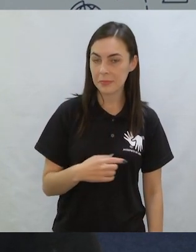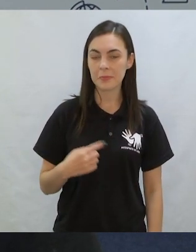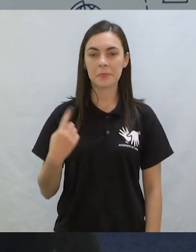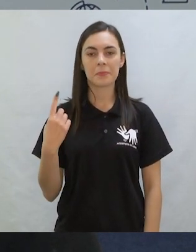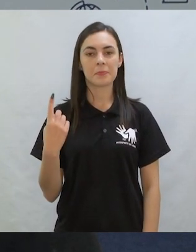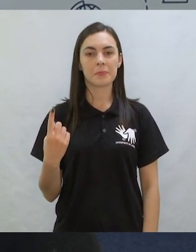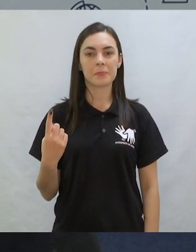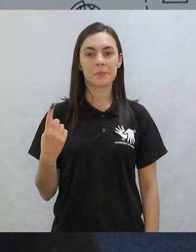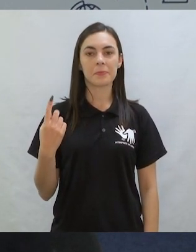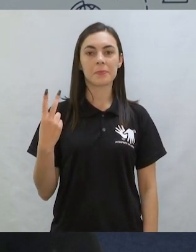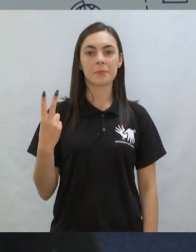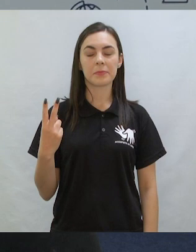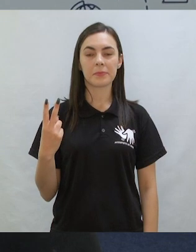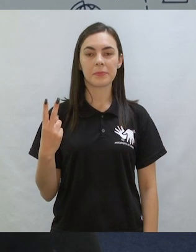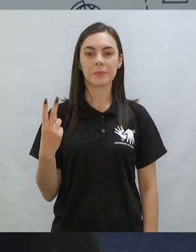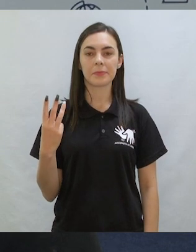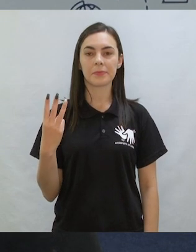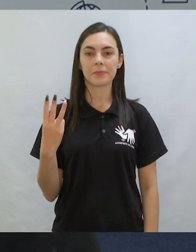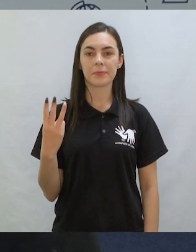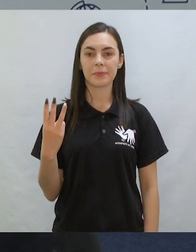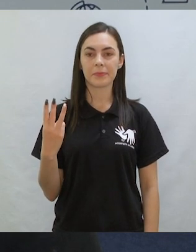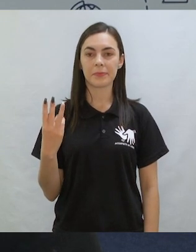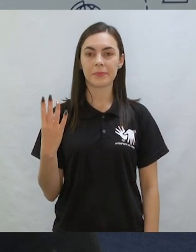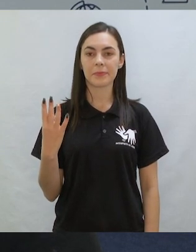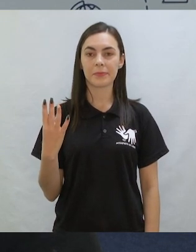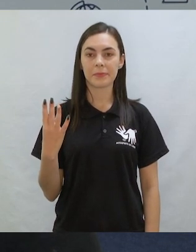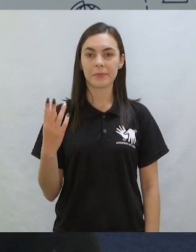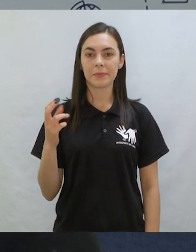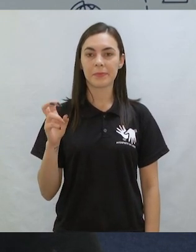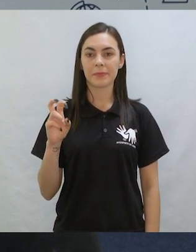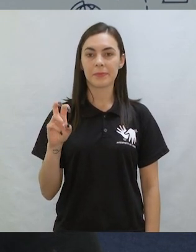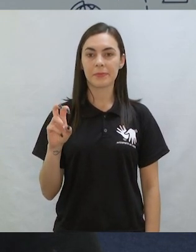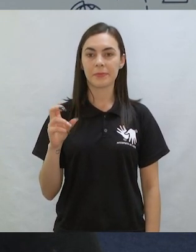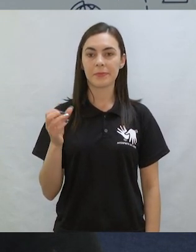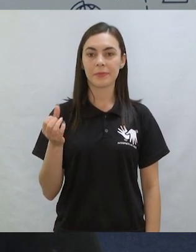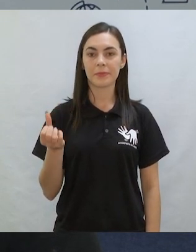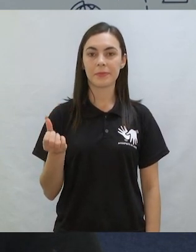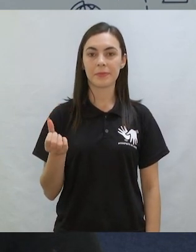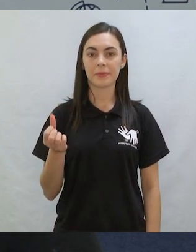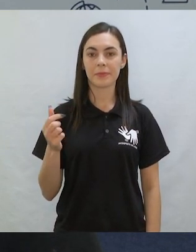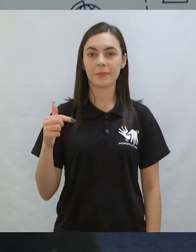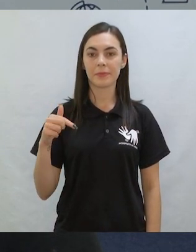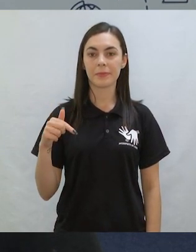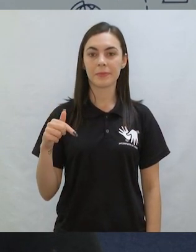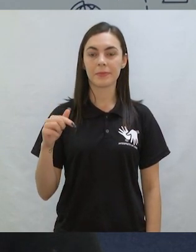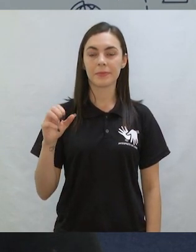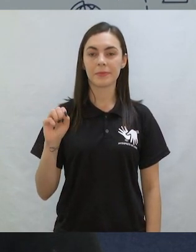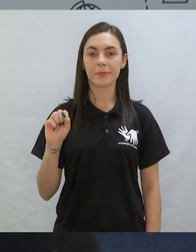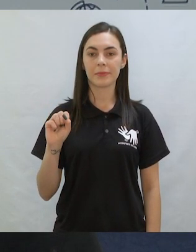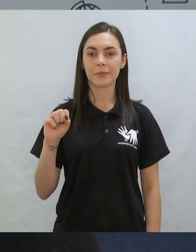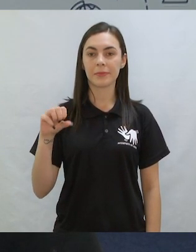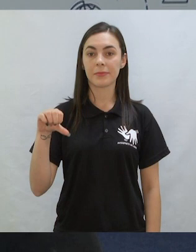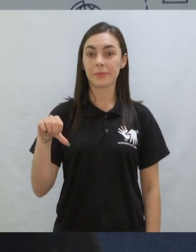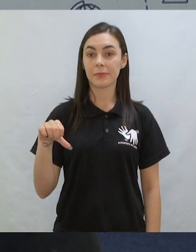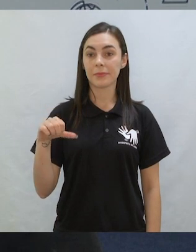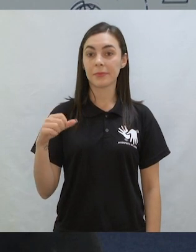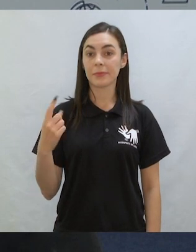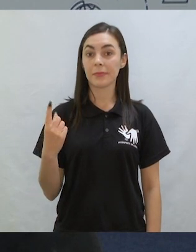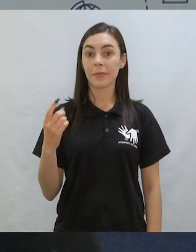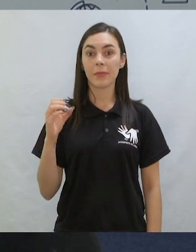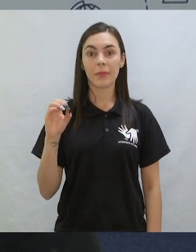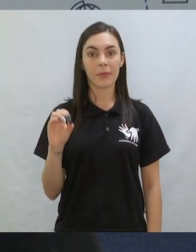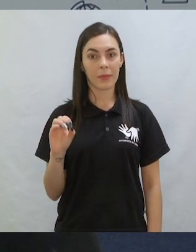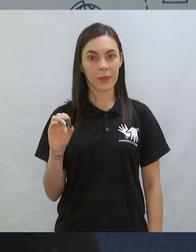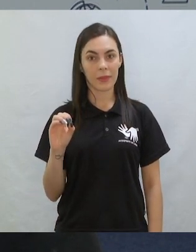então? Uma letra, duas, três, quatro, cinco, seis, sete,